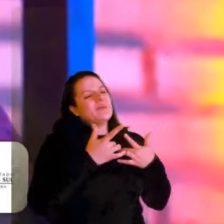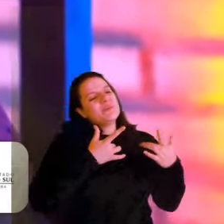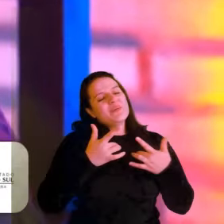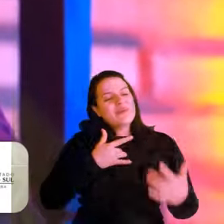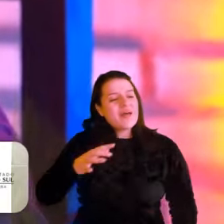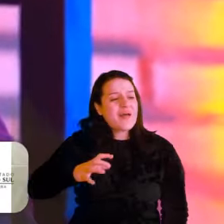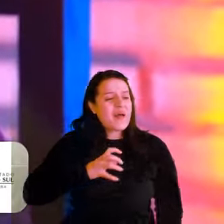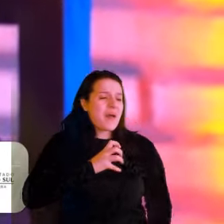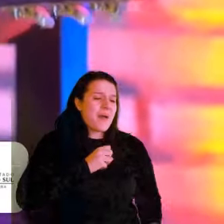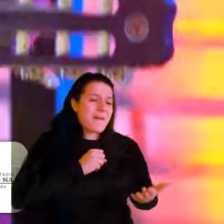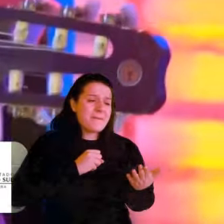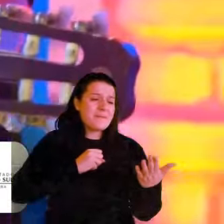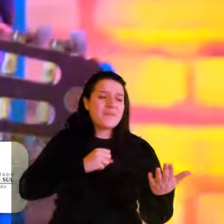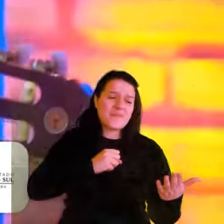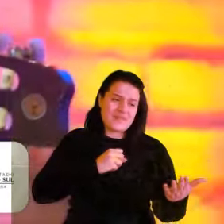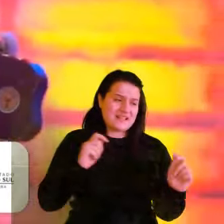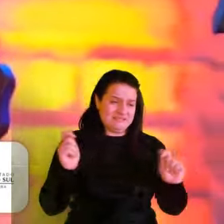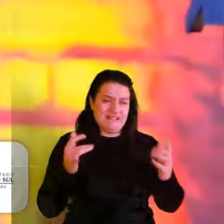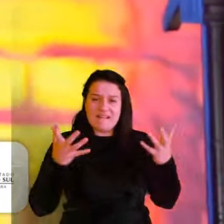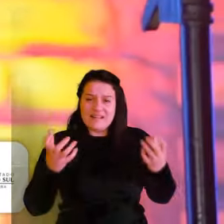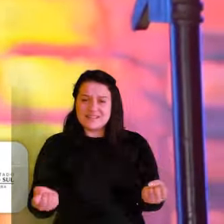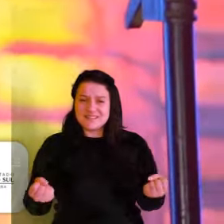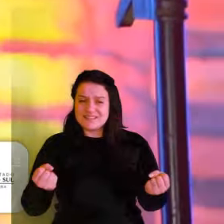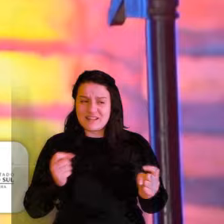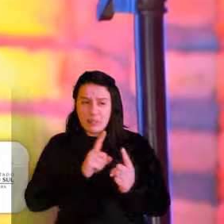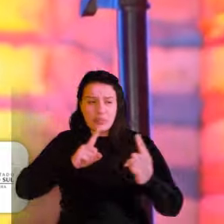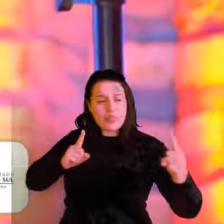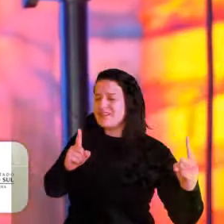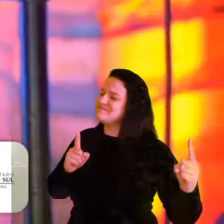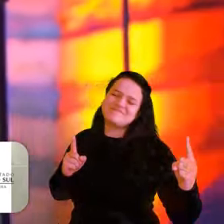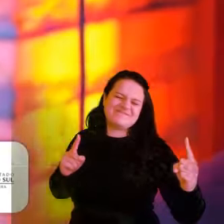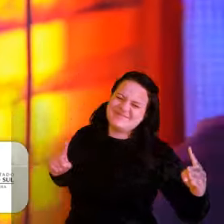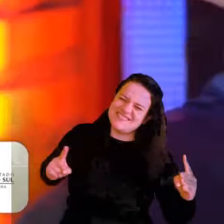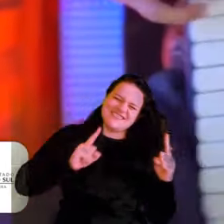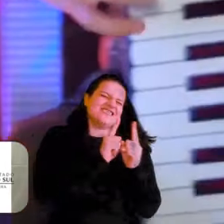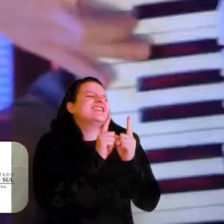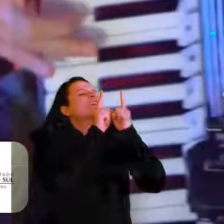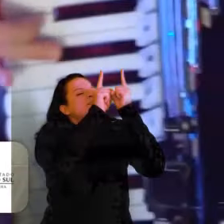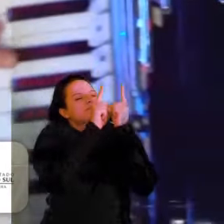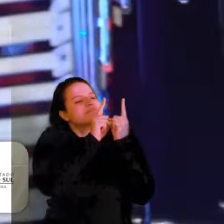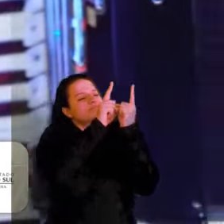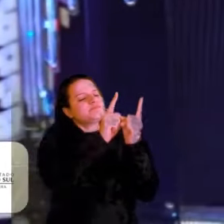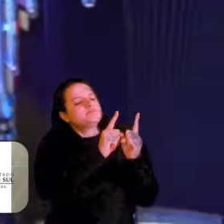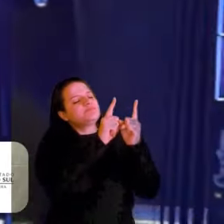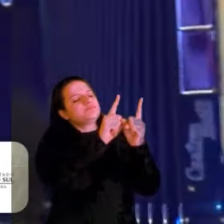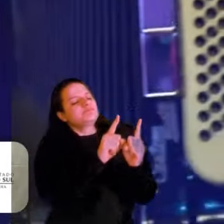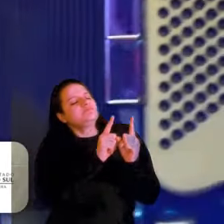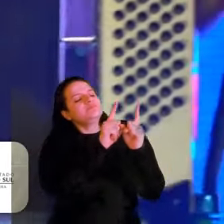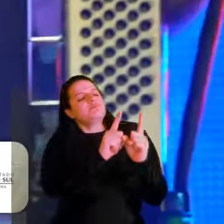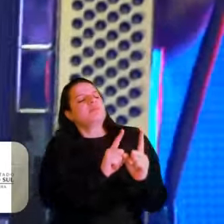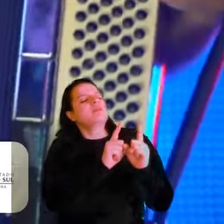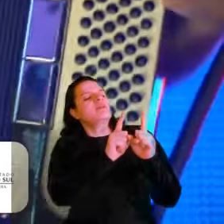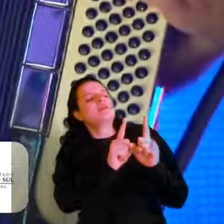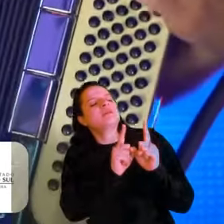coração. Se a gente ama, como posso aceitar? Viver sozinho com você,